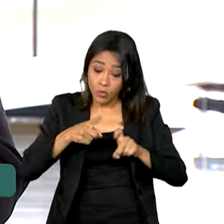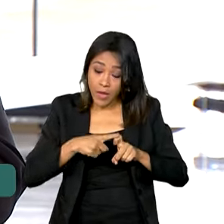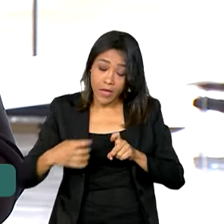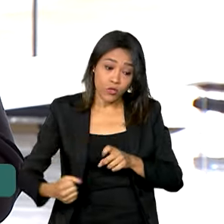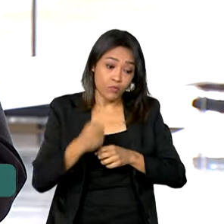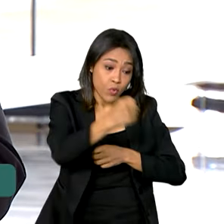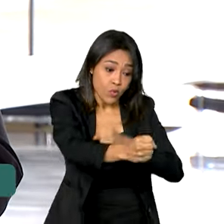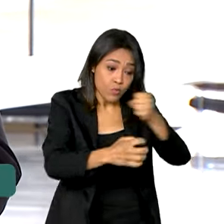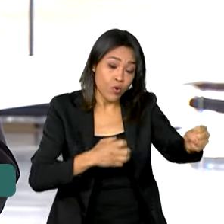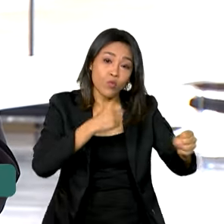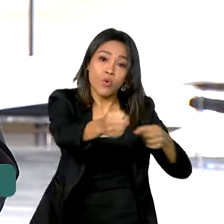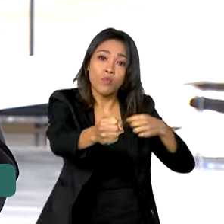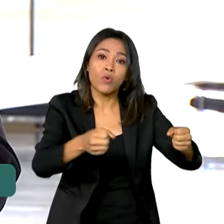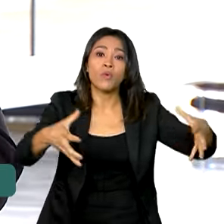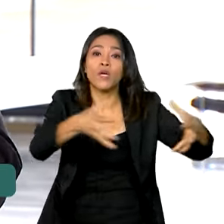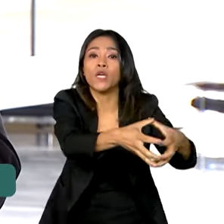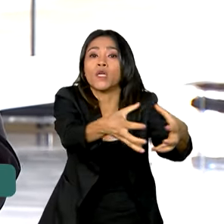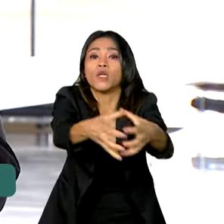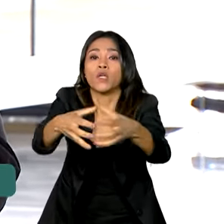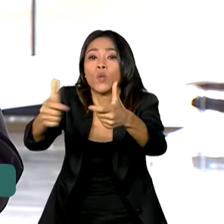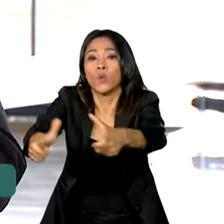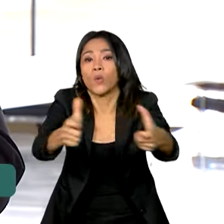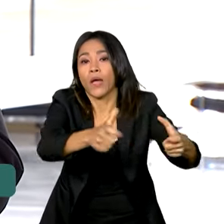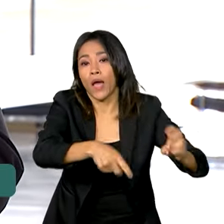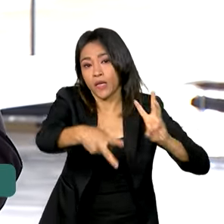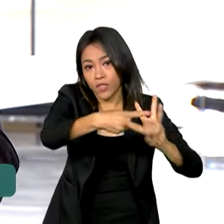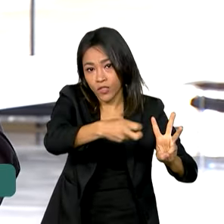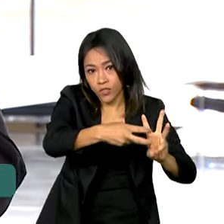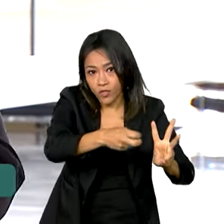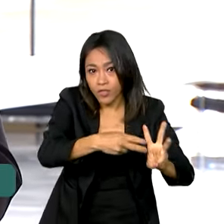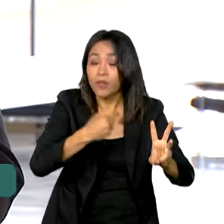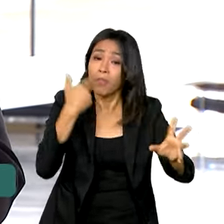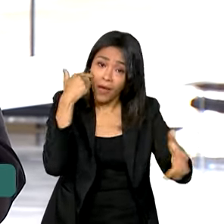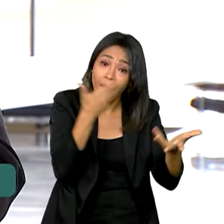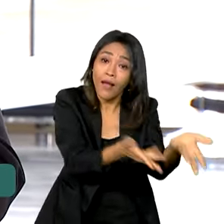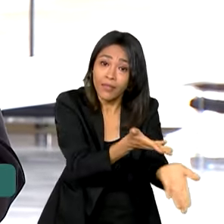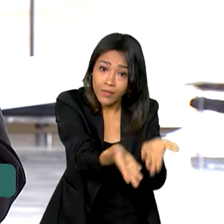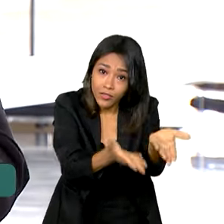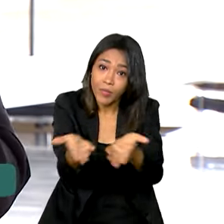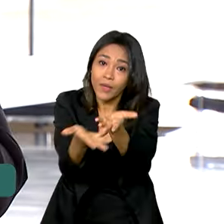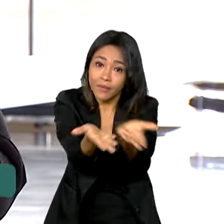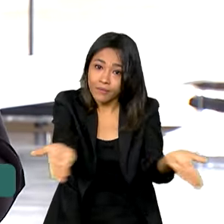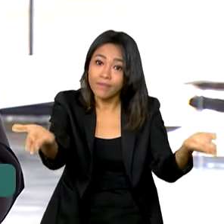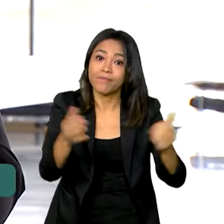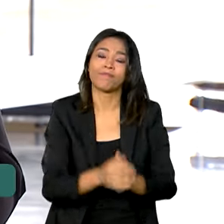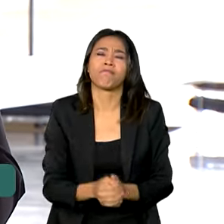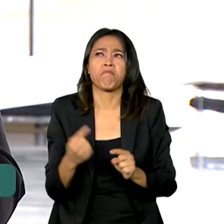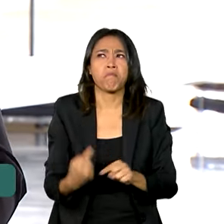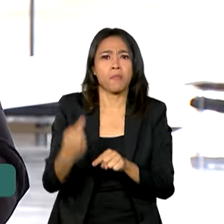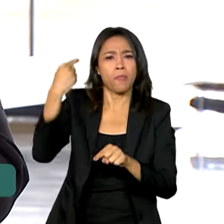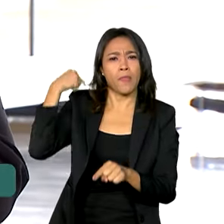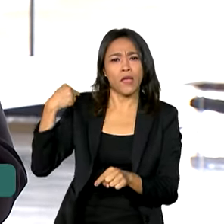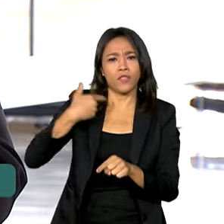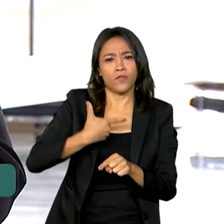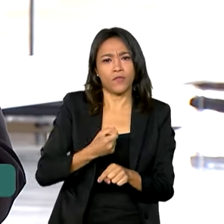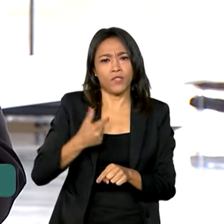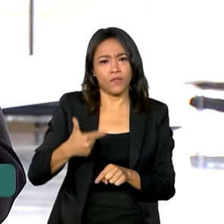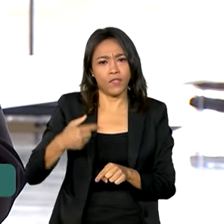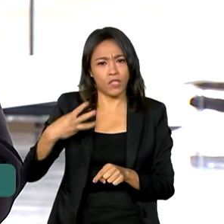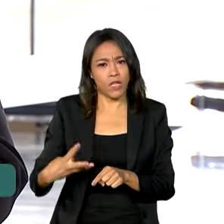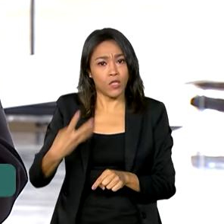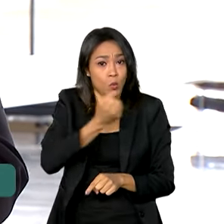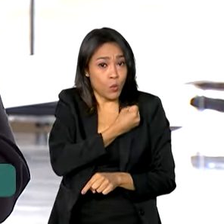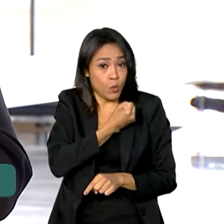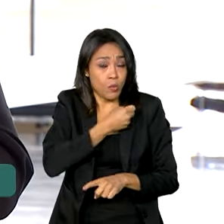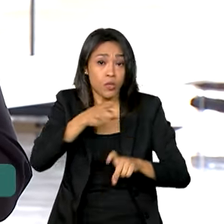distritos sanitários especiais indígenas, os DSEI, para o atendimento à população indígena de fato. Desde 2023, o número de